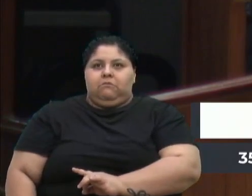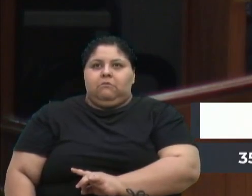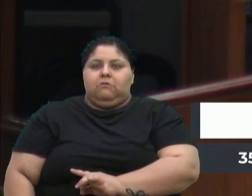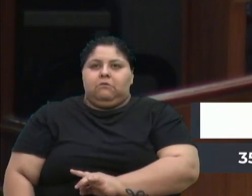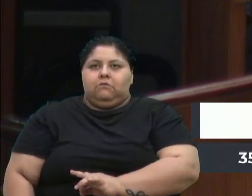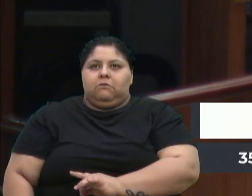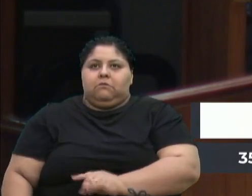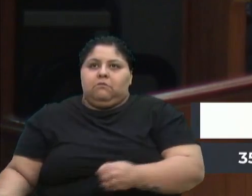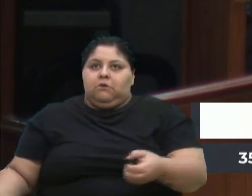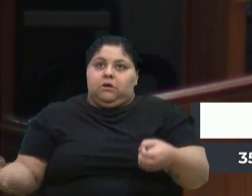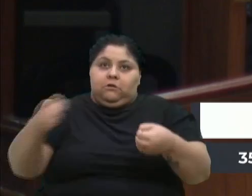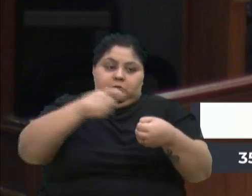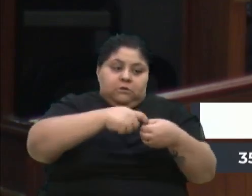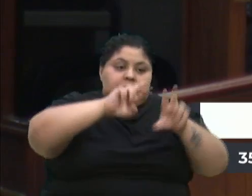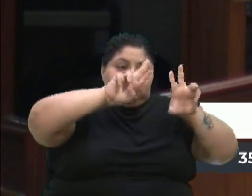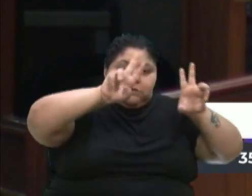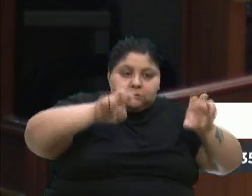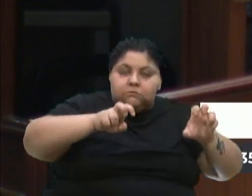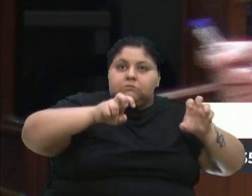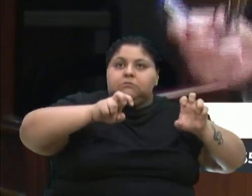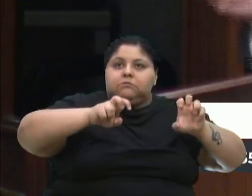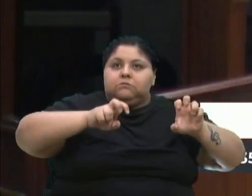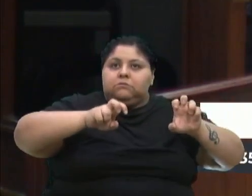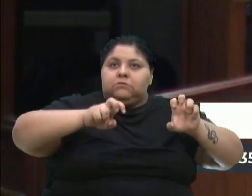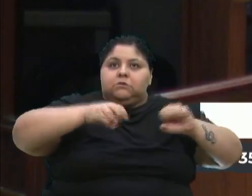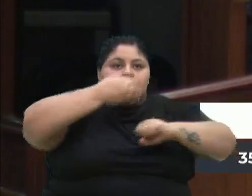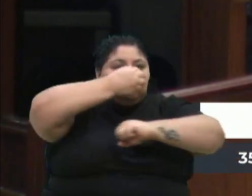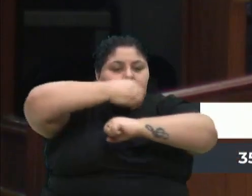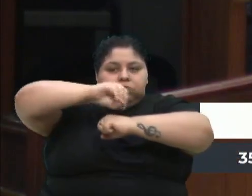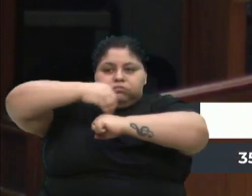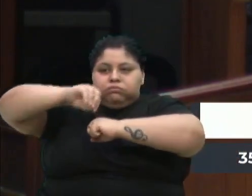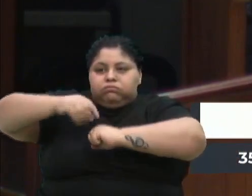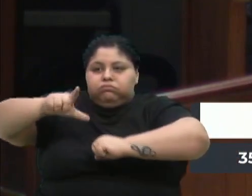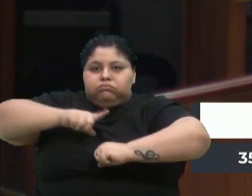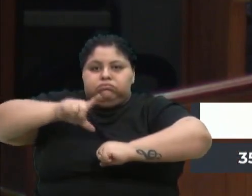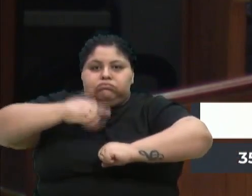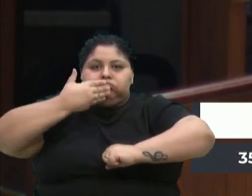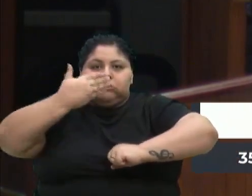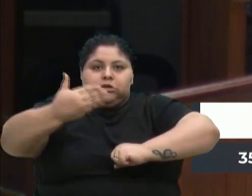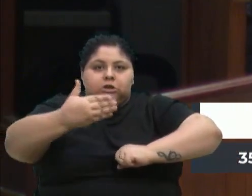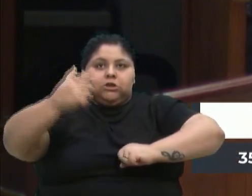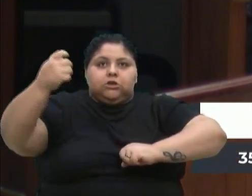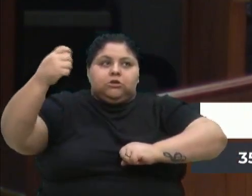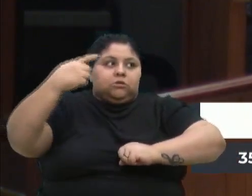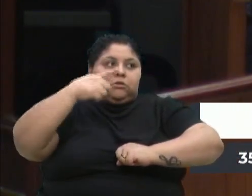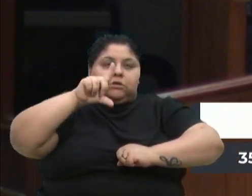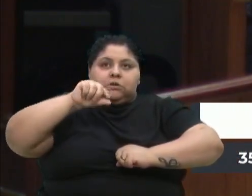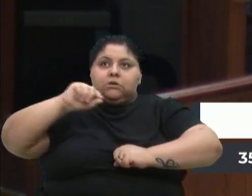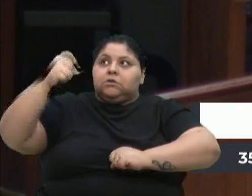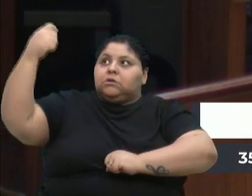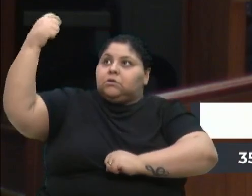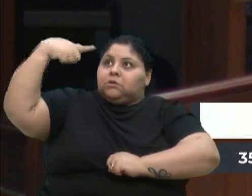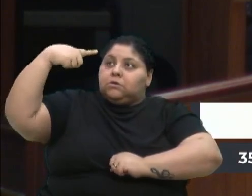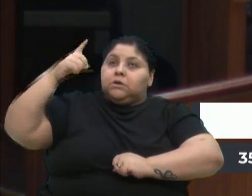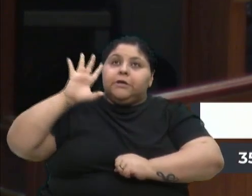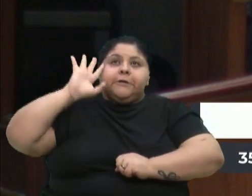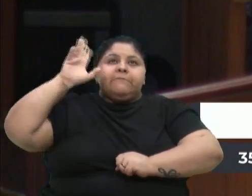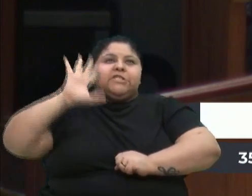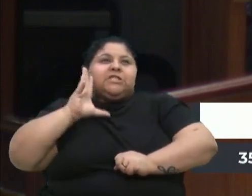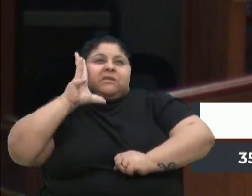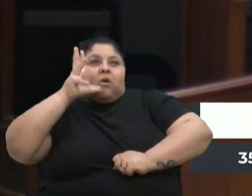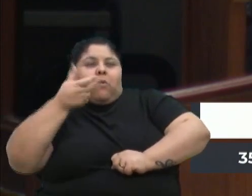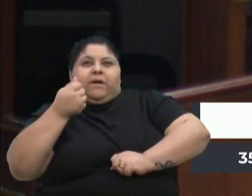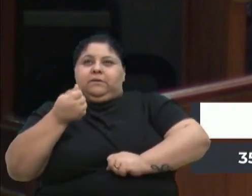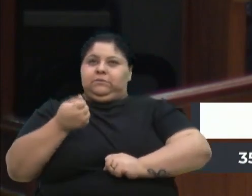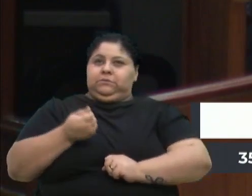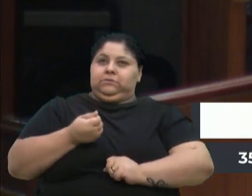Eu trago esse assunto, porque se eu numa indicação tenho a solicitação de 10 lâmpadas, uma indicação, então imagine quantas.